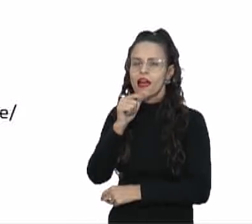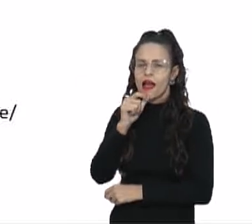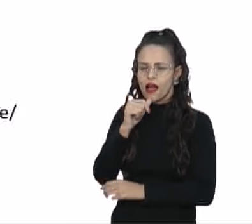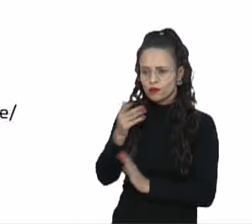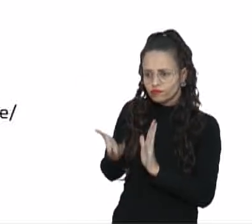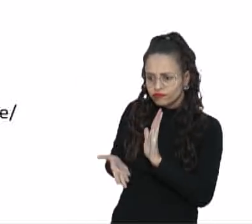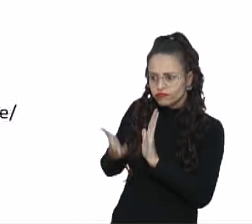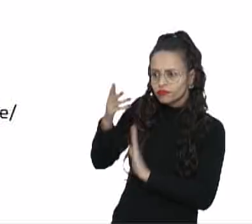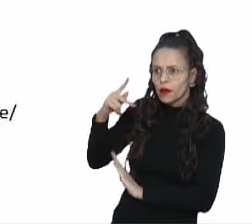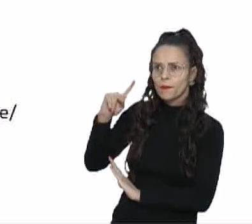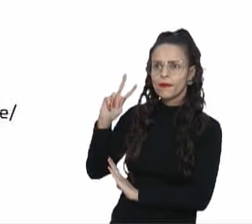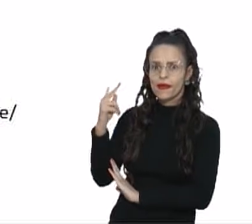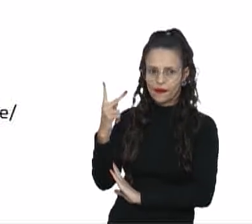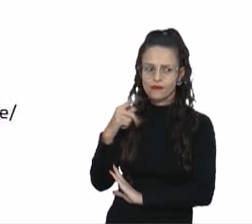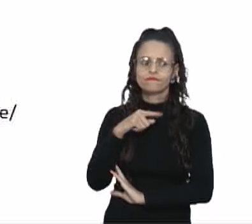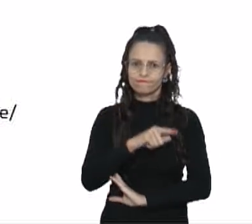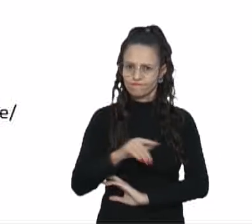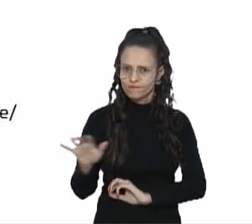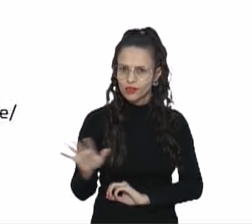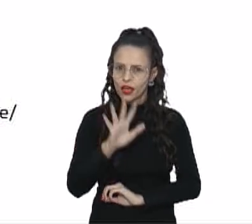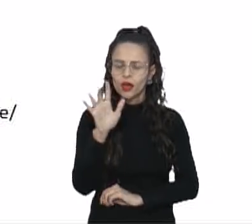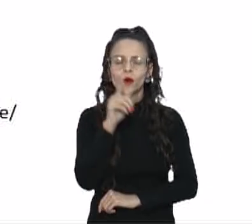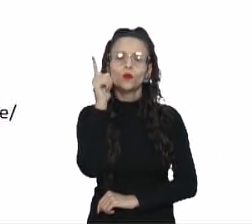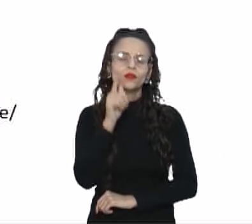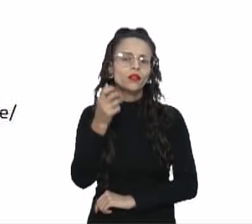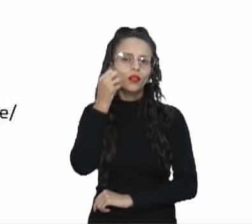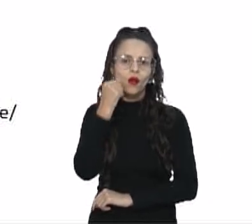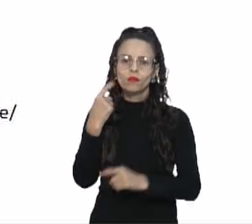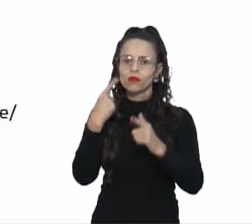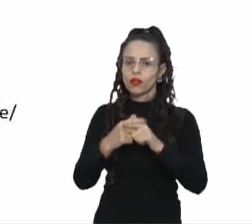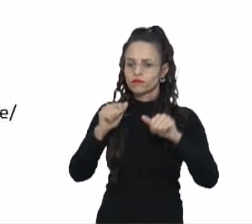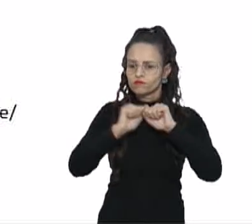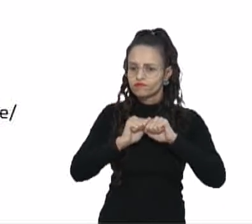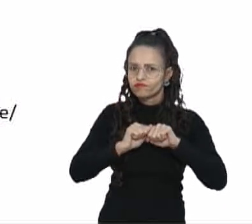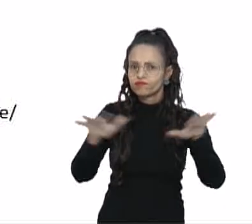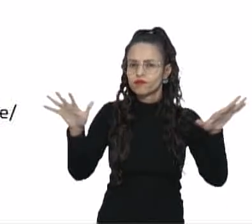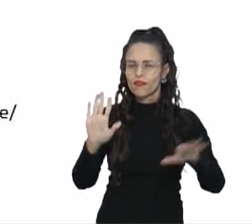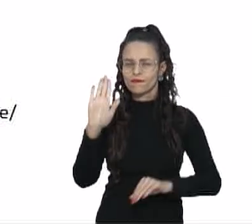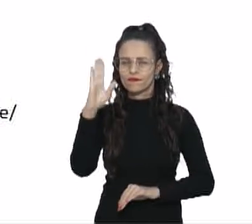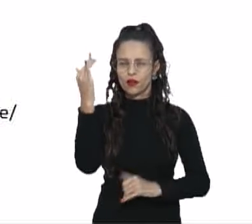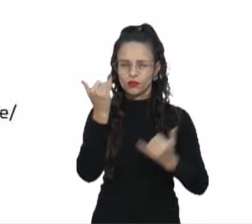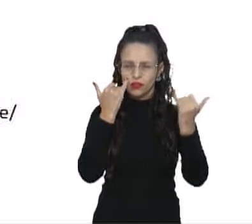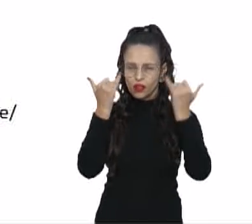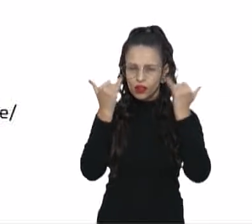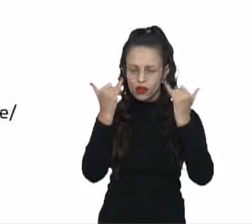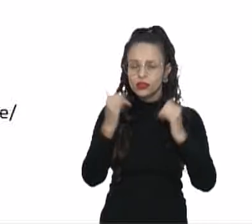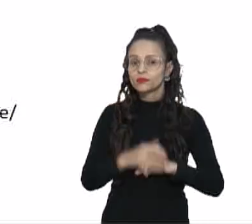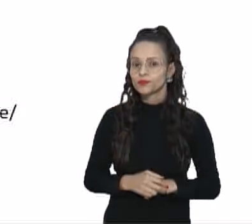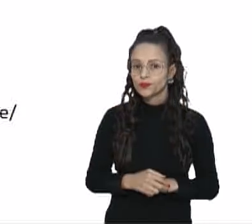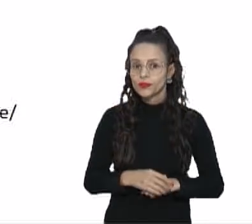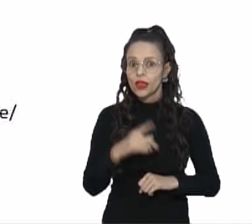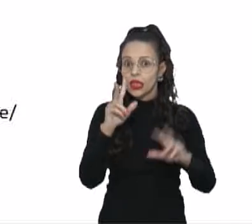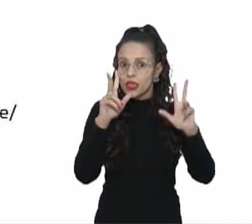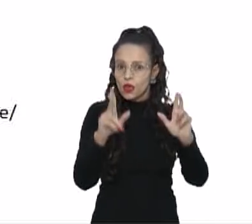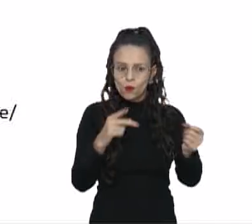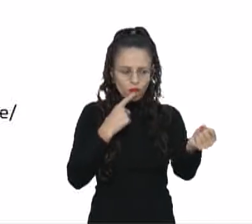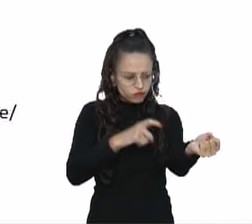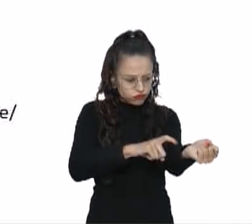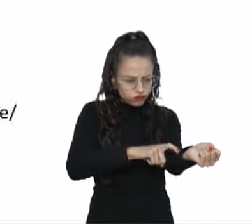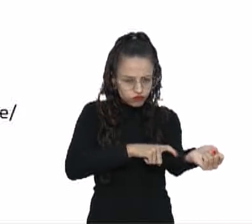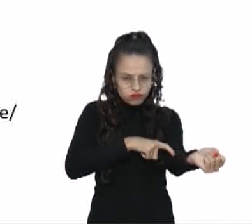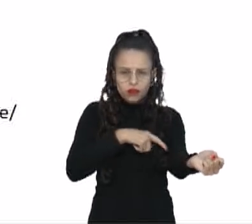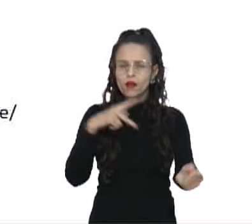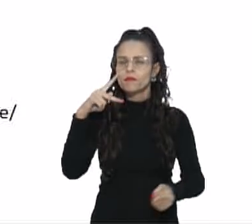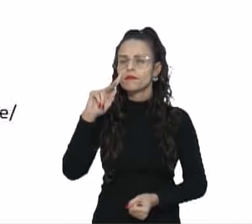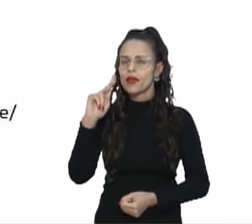alcalina por um preço salgado, lucrando em cima de uma fake news do WhatsApp que afirma o seguinte: como o pH do sangue humano é